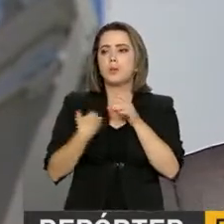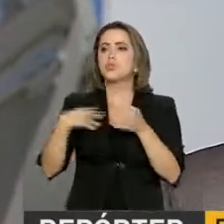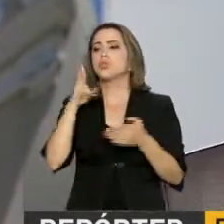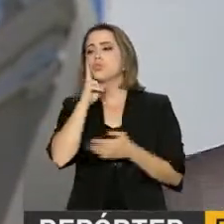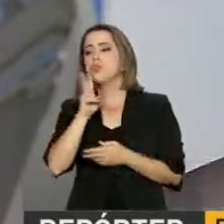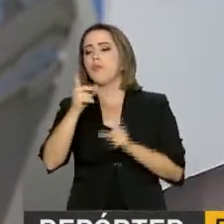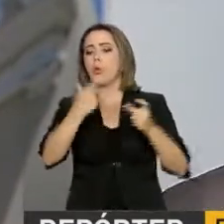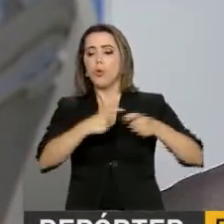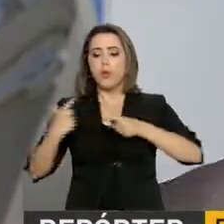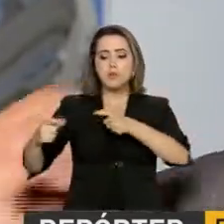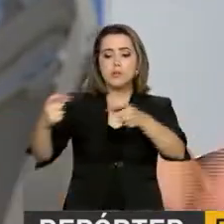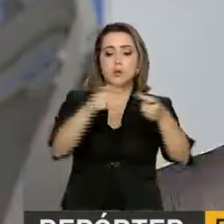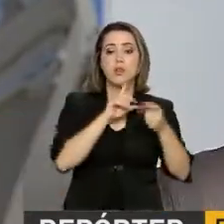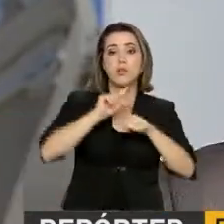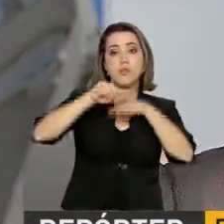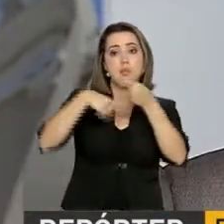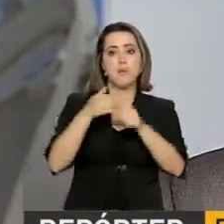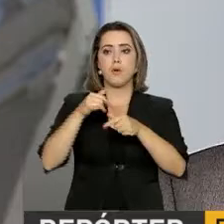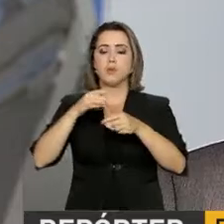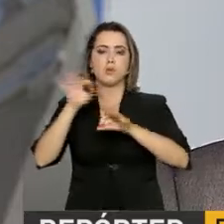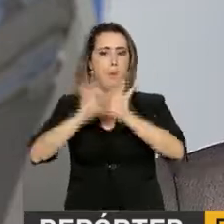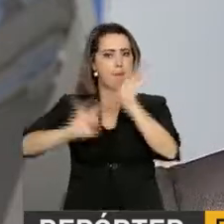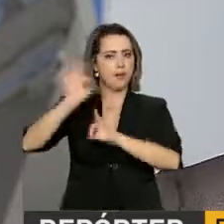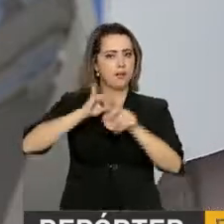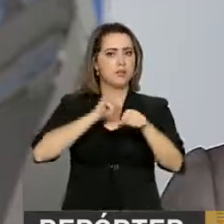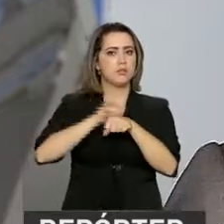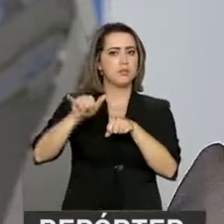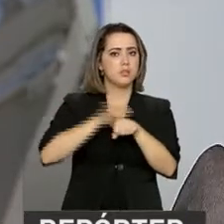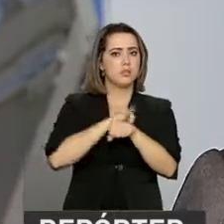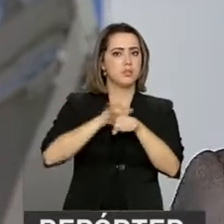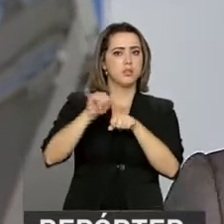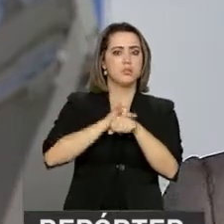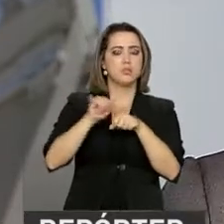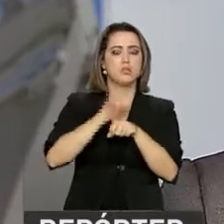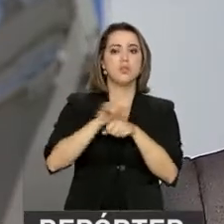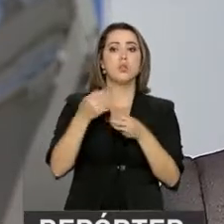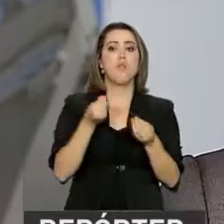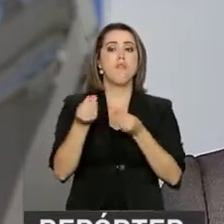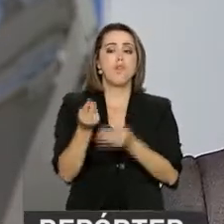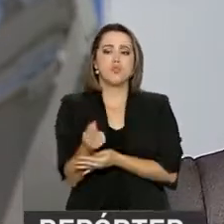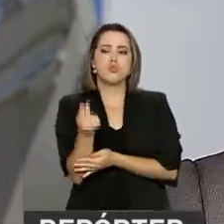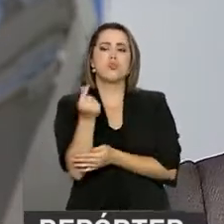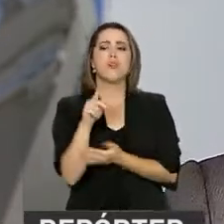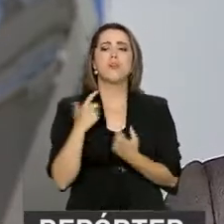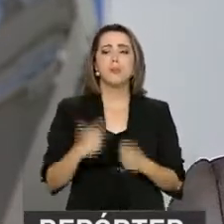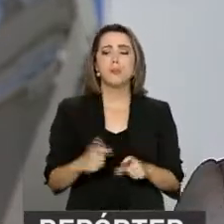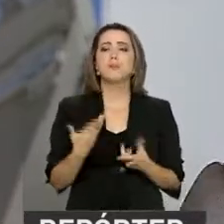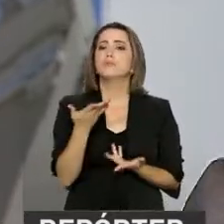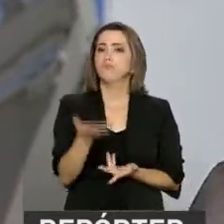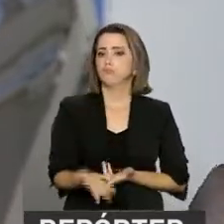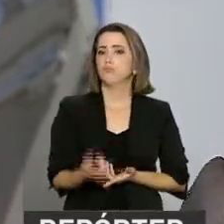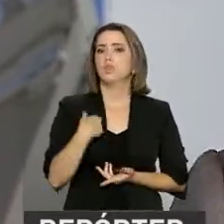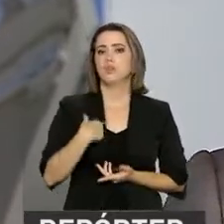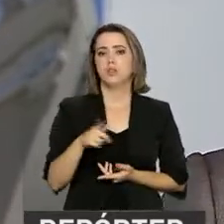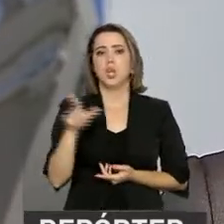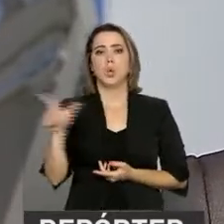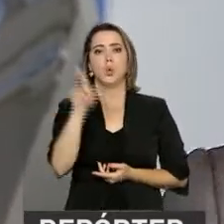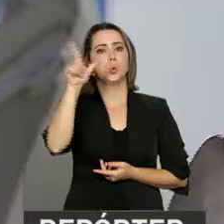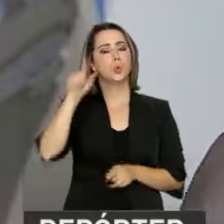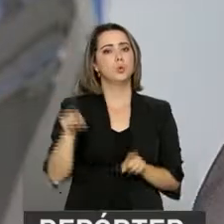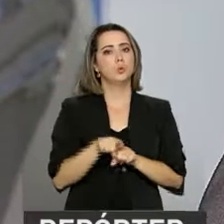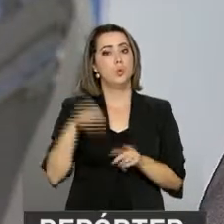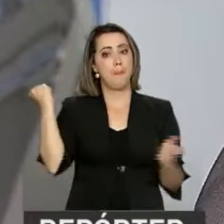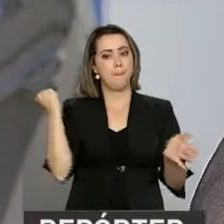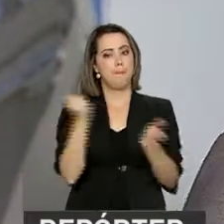depois o planejamento estratégico e uma engenharia financeira no qual todos é certamente lucro terá importância